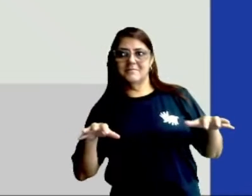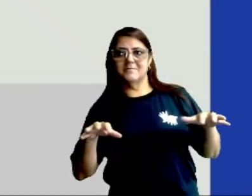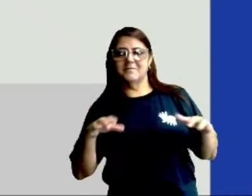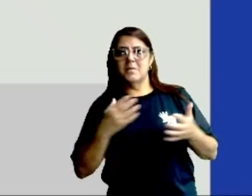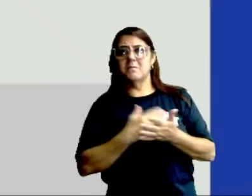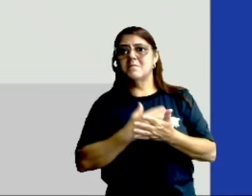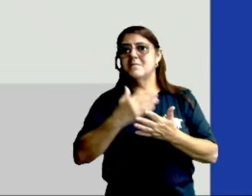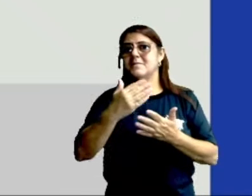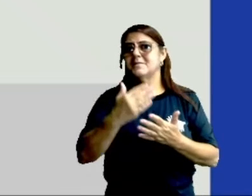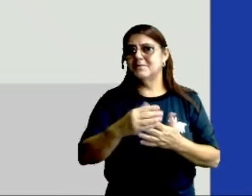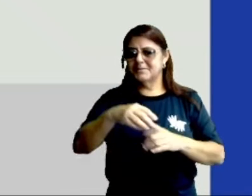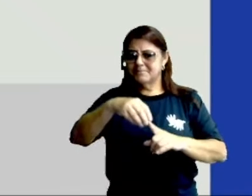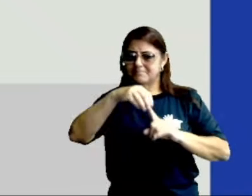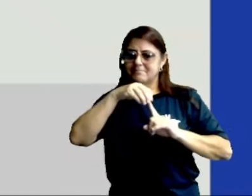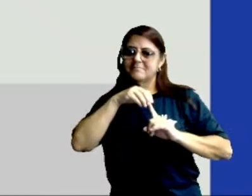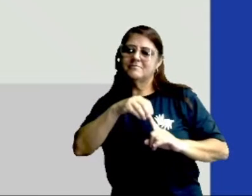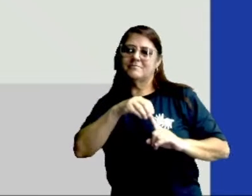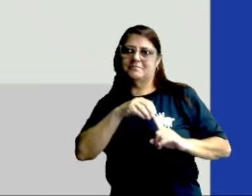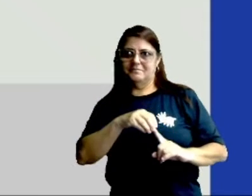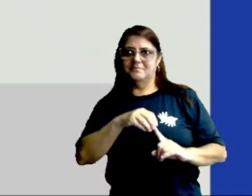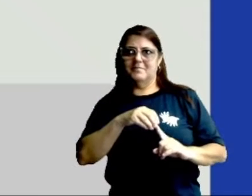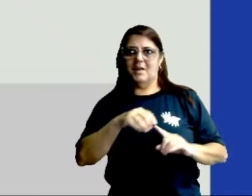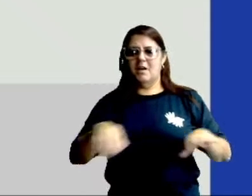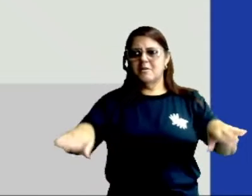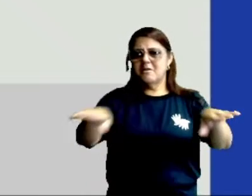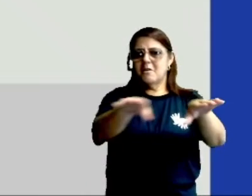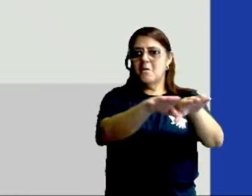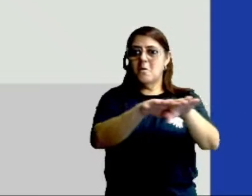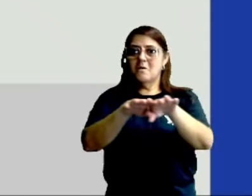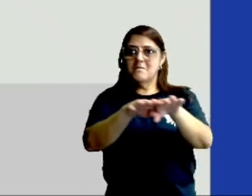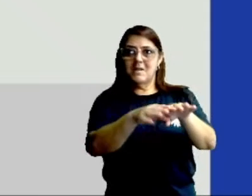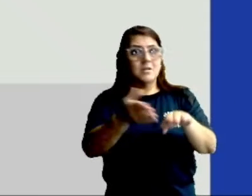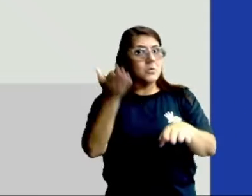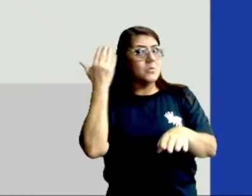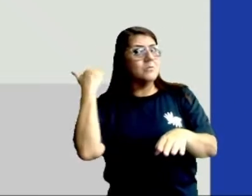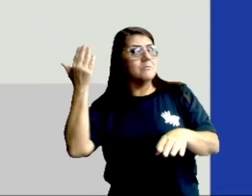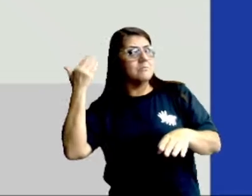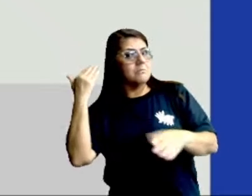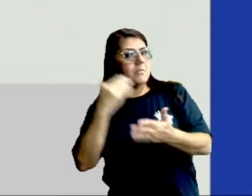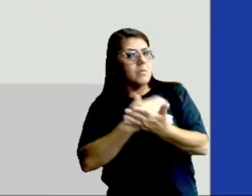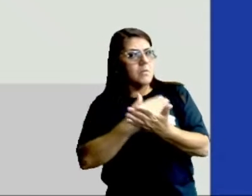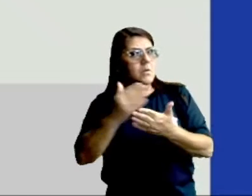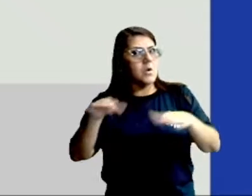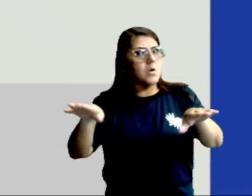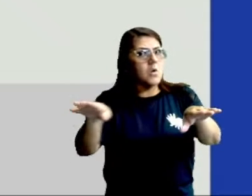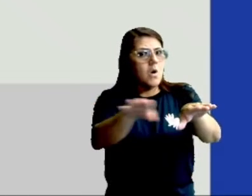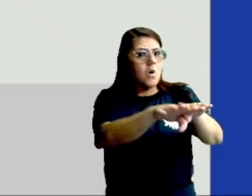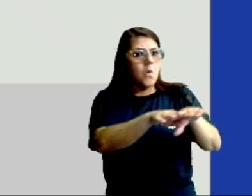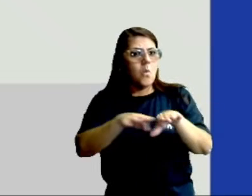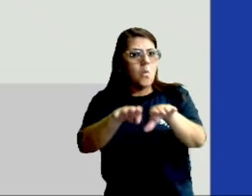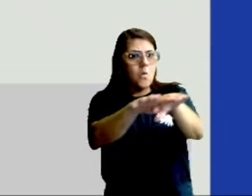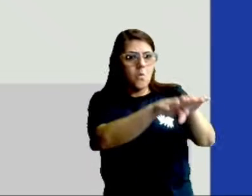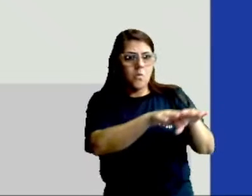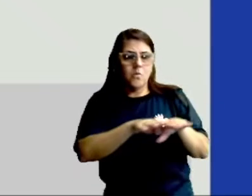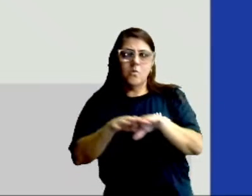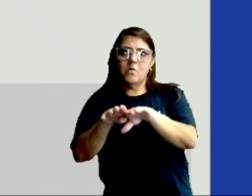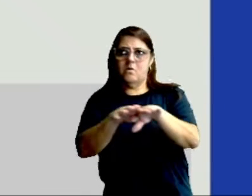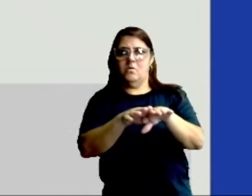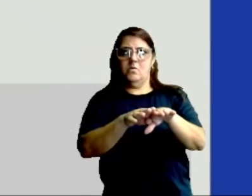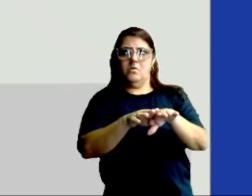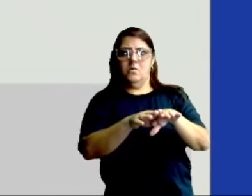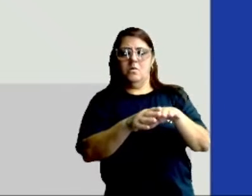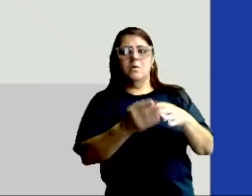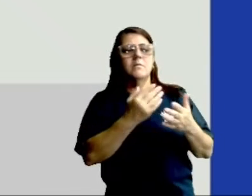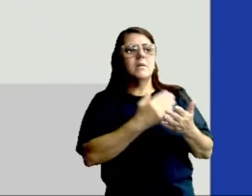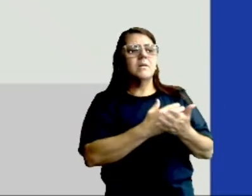princípio existir essas Comunidades a partir da Igualdade nelas são formadas de forma igualitária mas com o passar do tempo